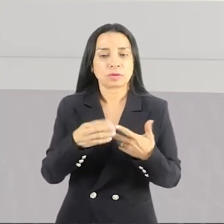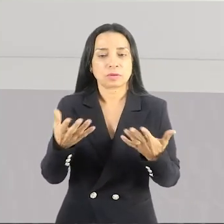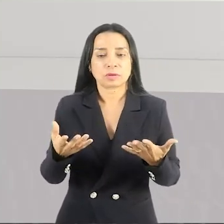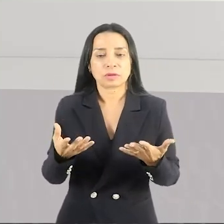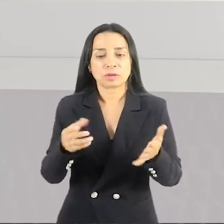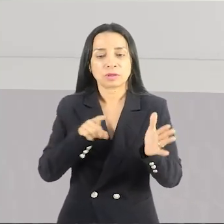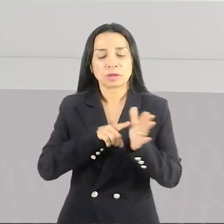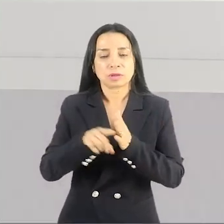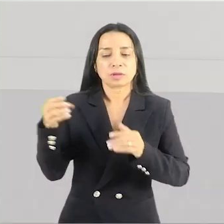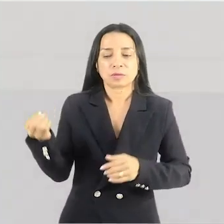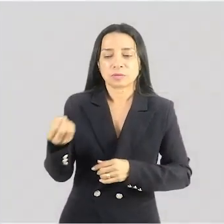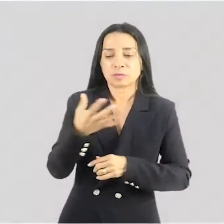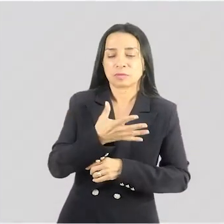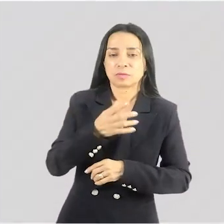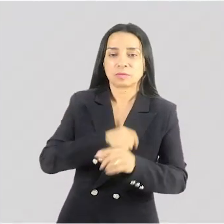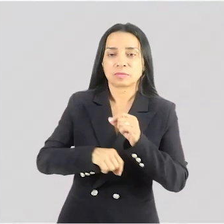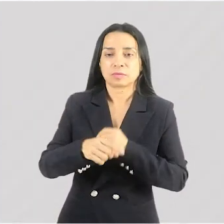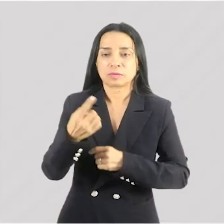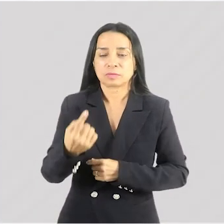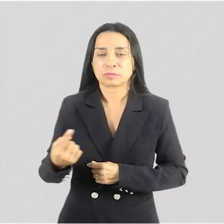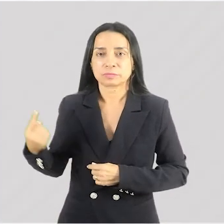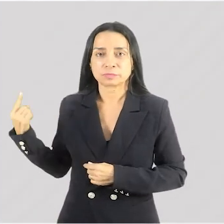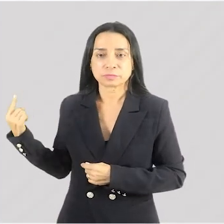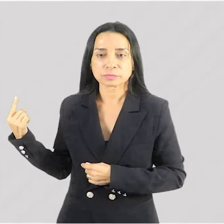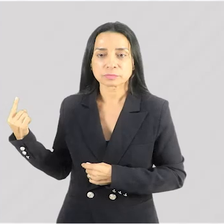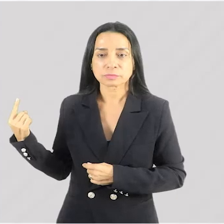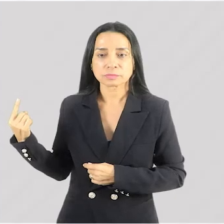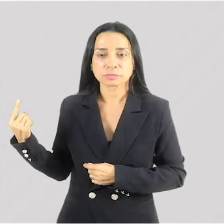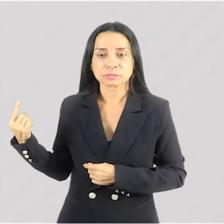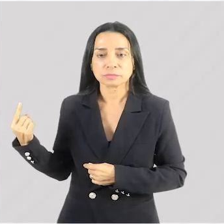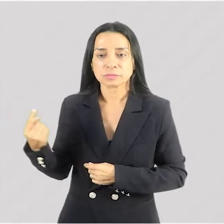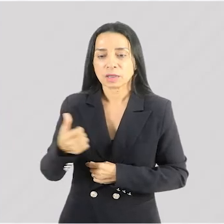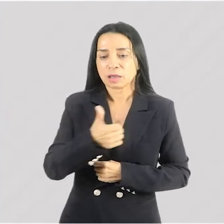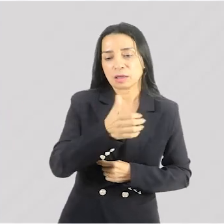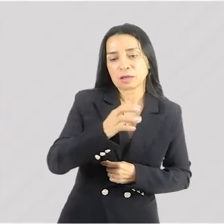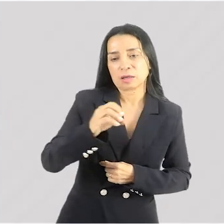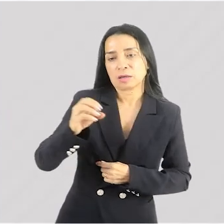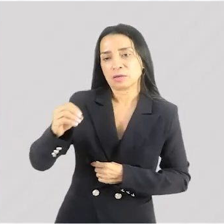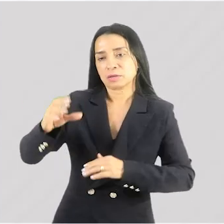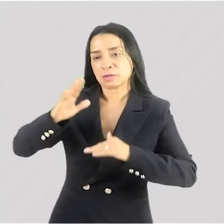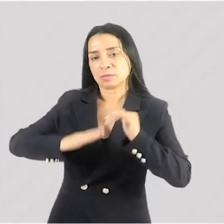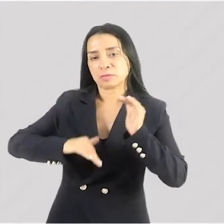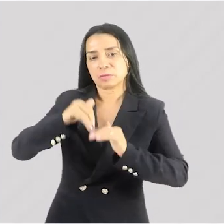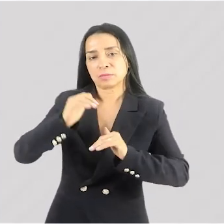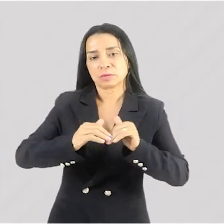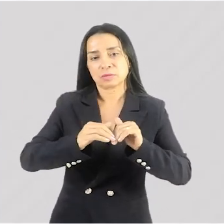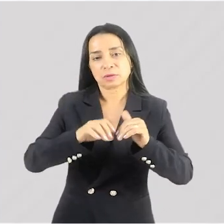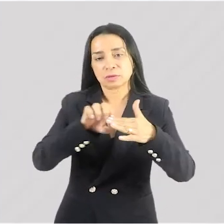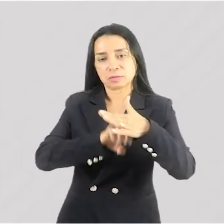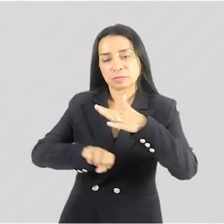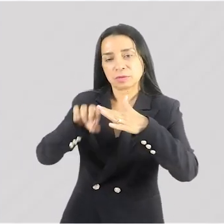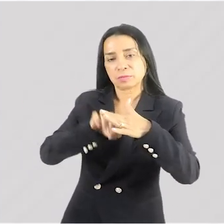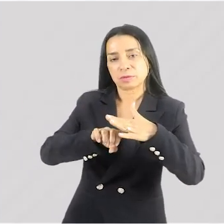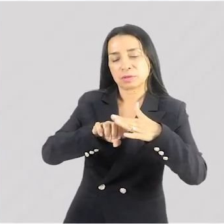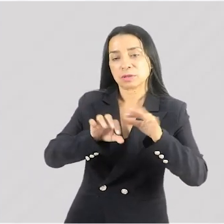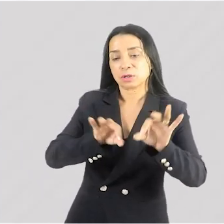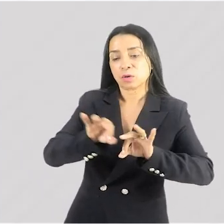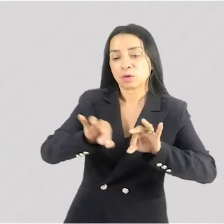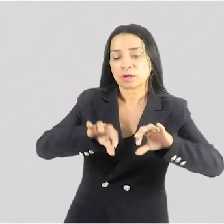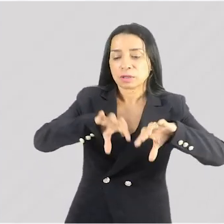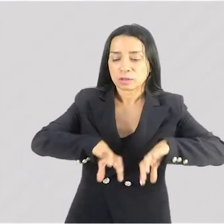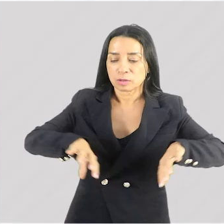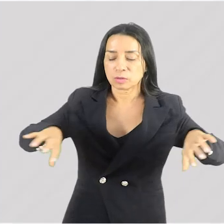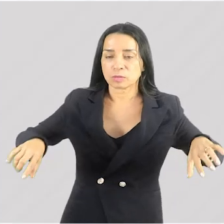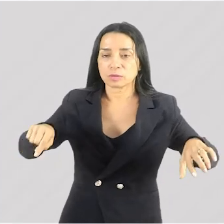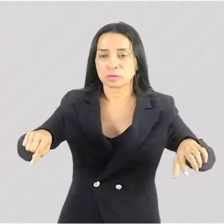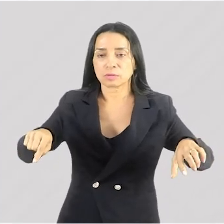edição. Os 100 funcionários de uma empresa estão distribuídos em 2 setores, produção e administração.